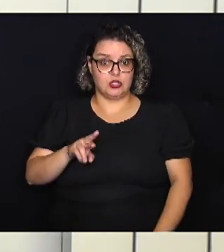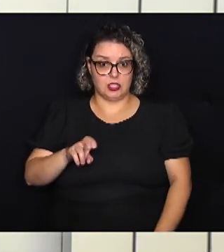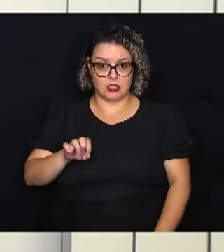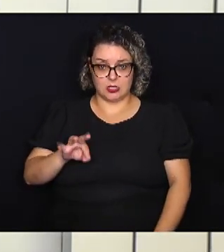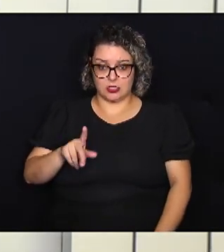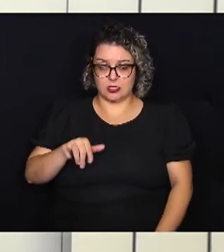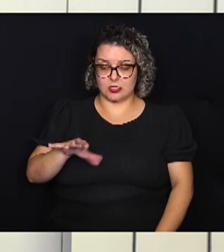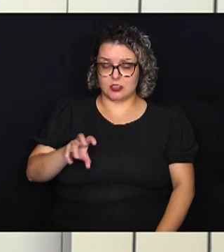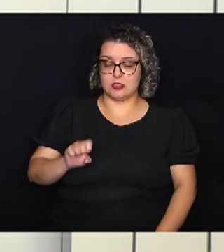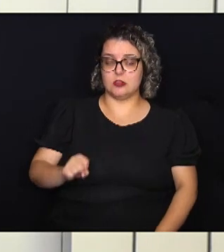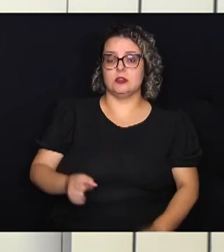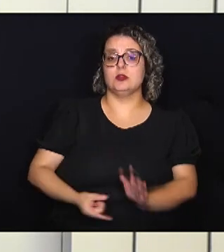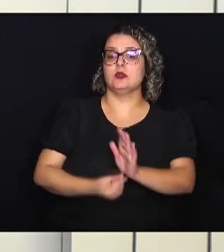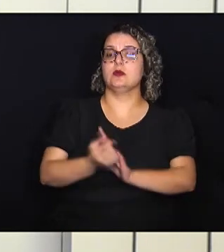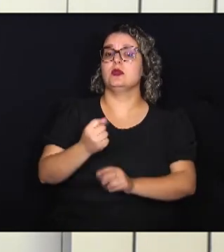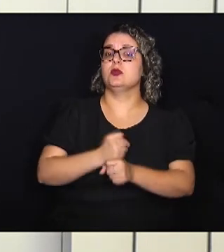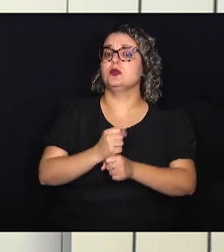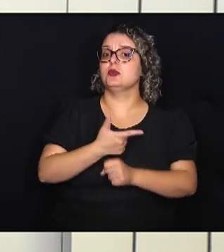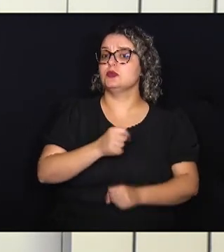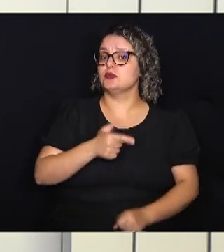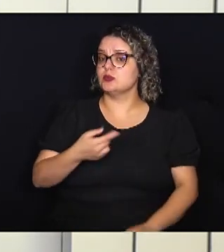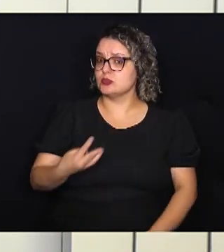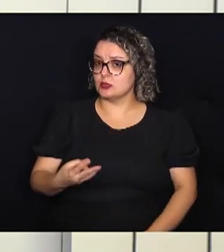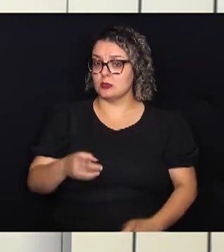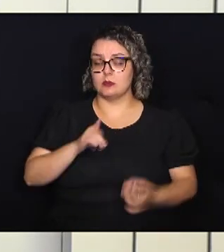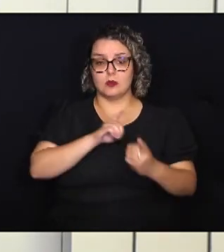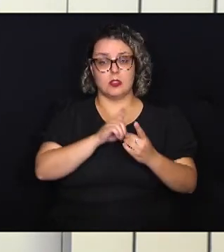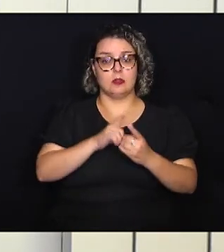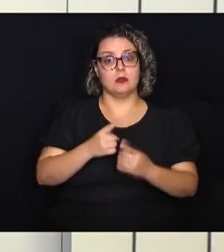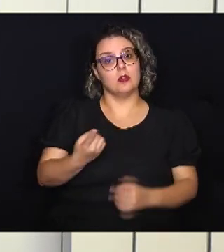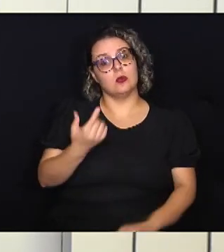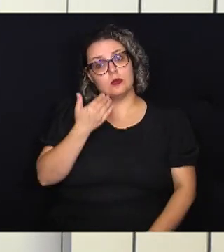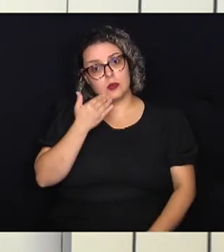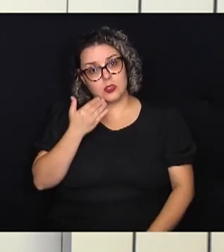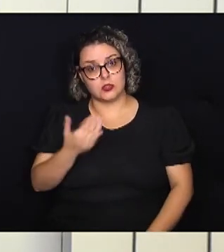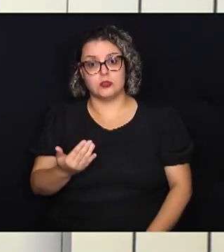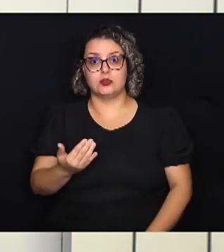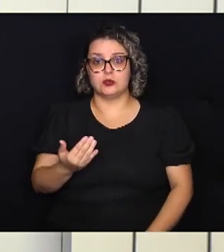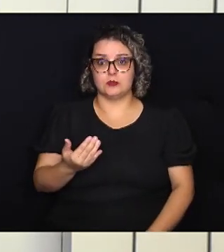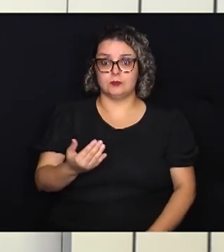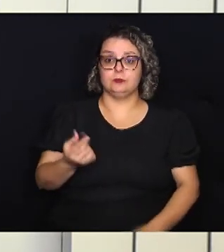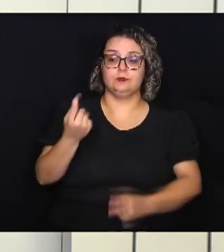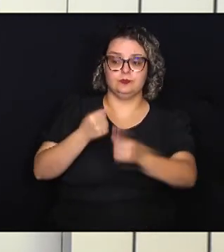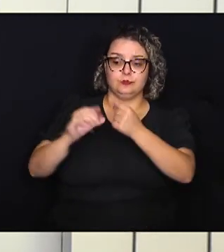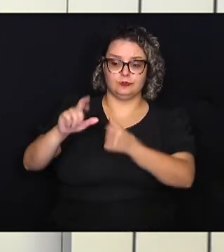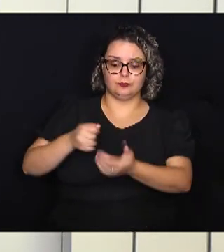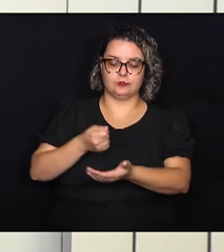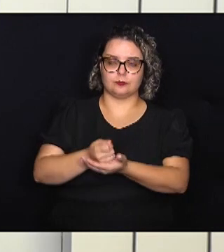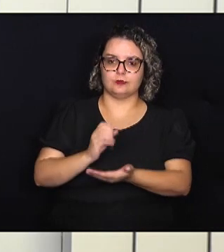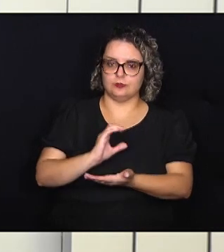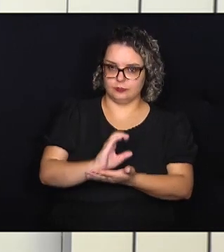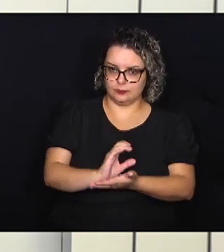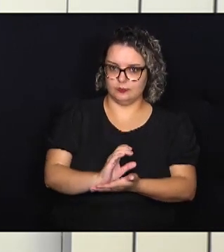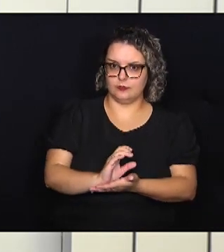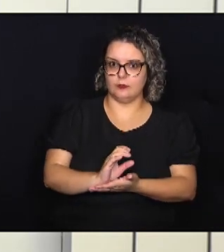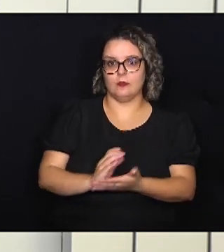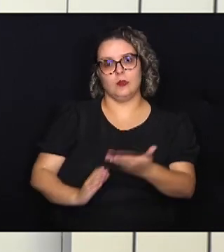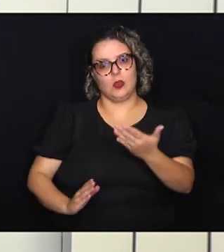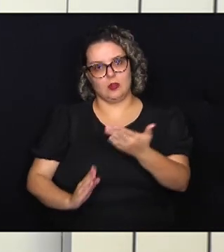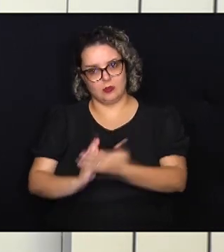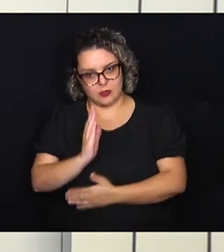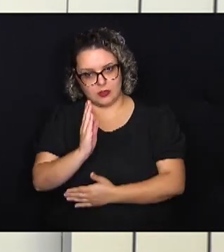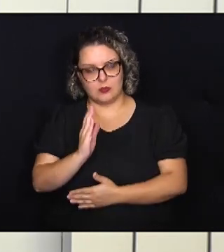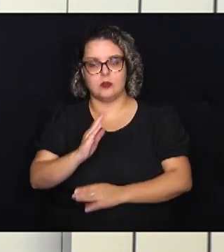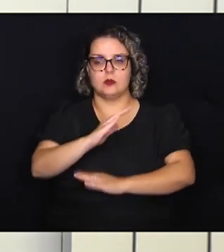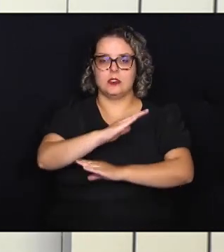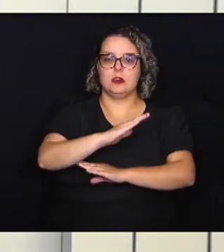de 2023 para contemplar uma demanda relativa às emendas impositivas que foram aprovadas na